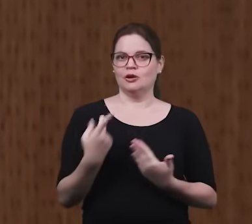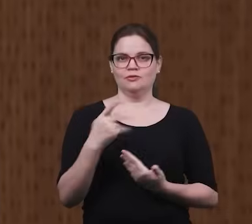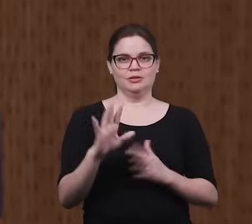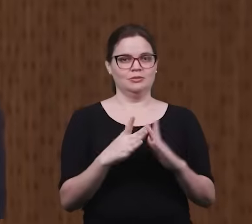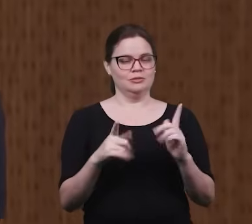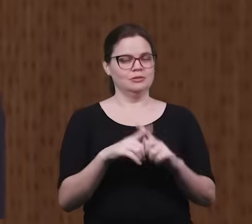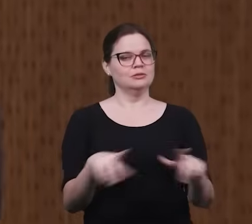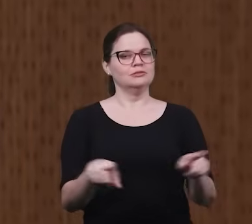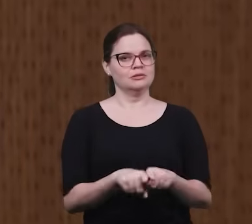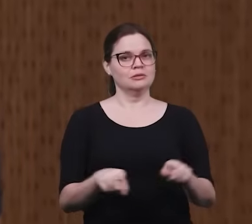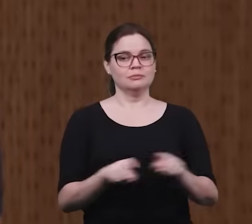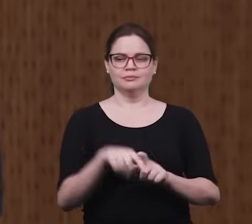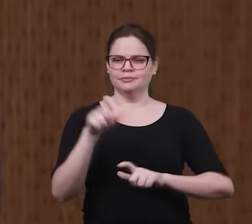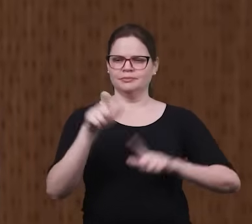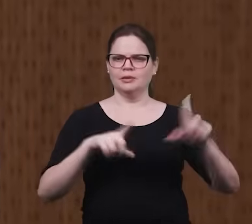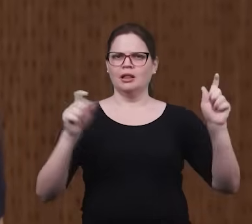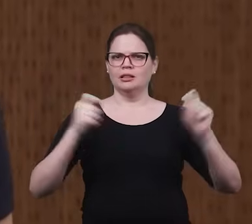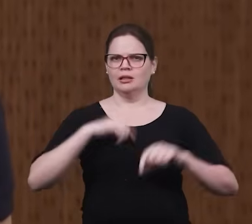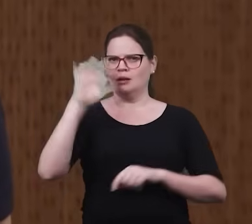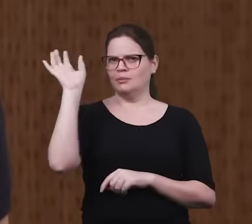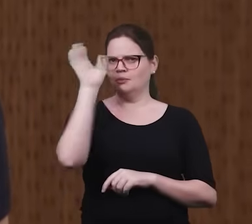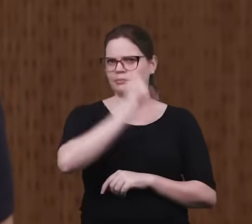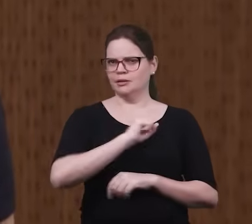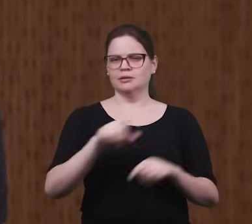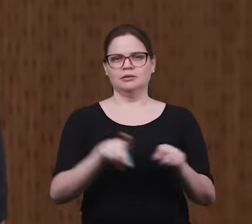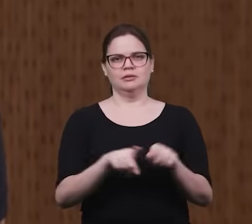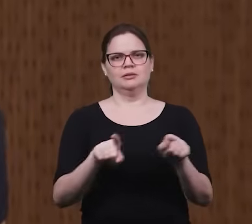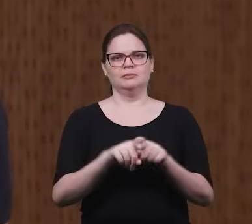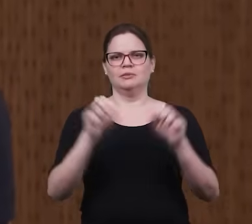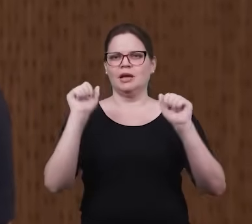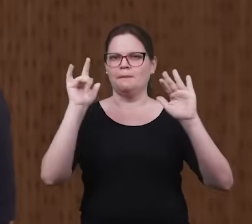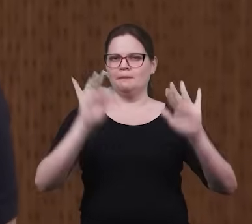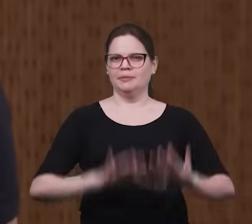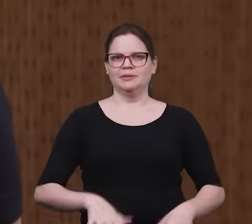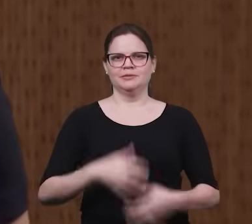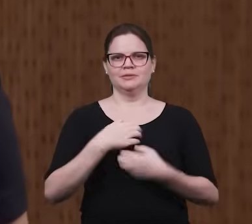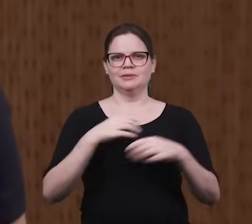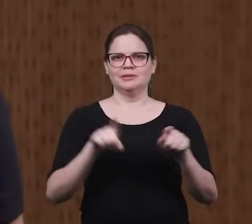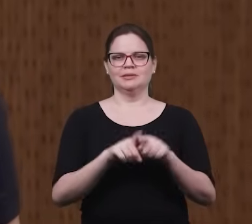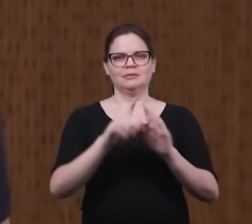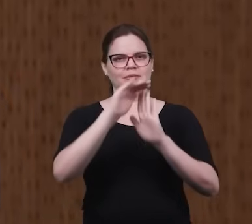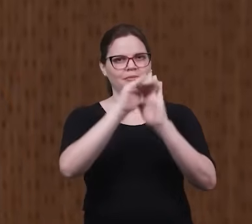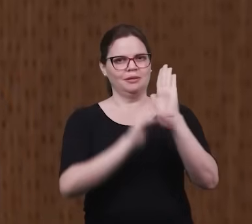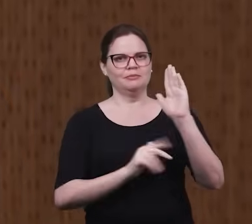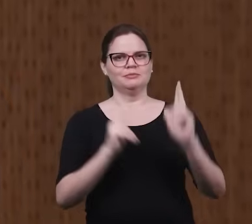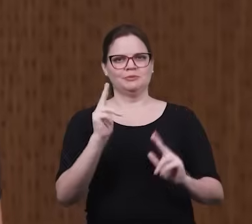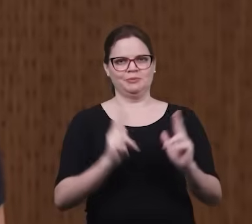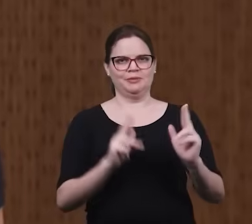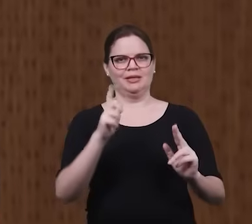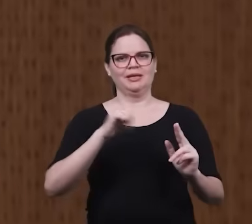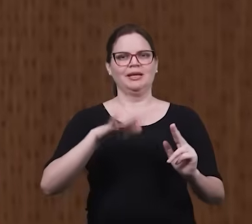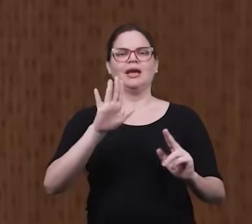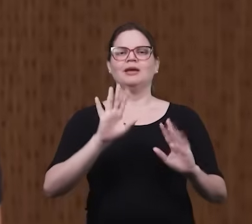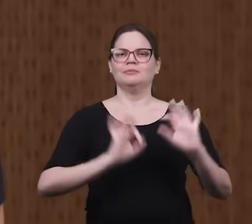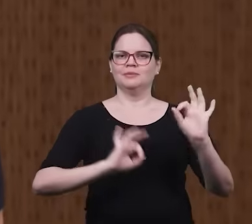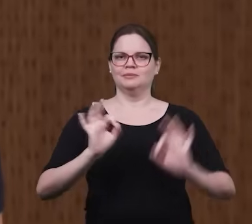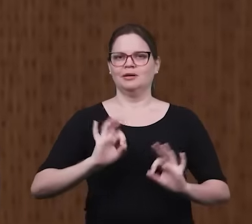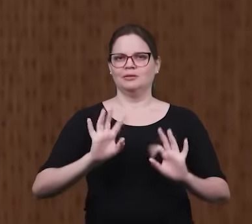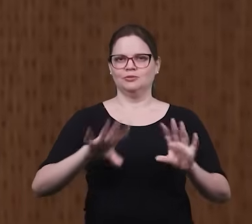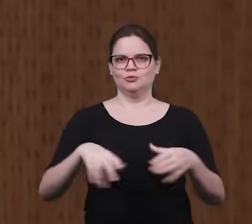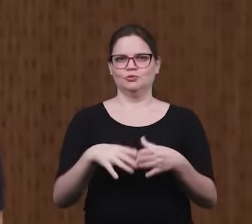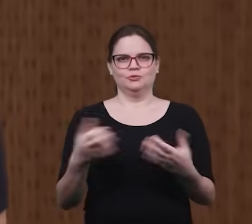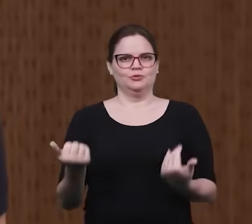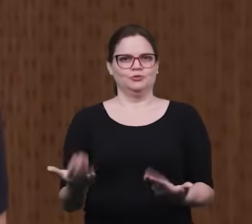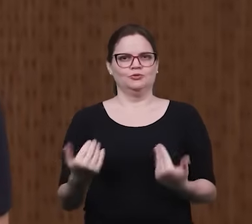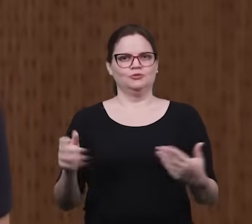da sua igreja, para que eles possam também aprender mais e receber a bênção. Também falar do roteiro, né, dos jovens que estão